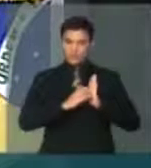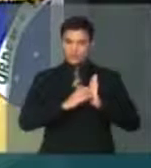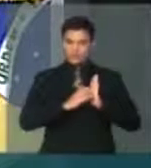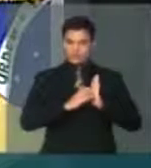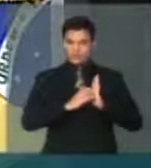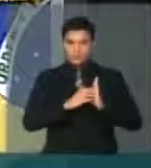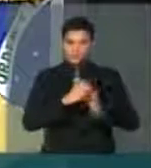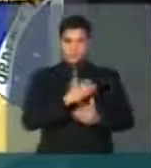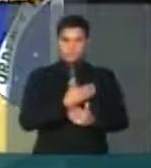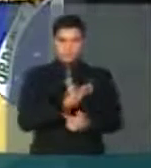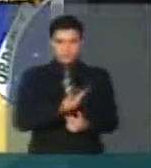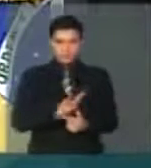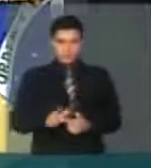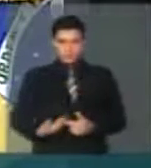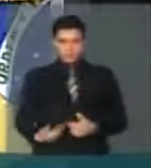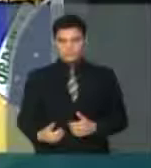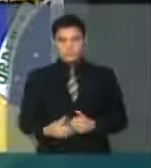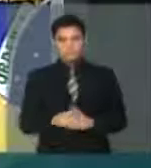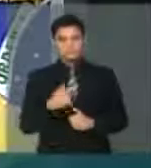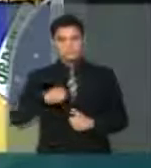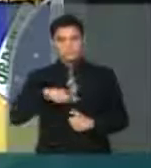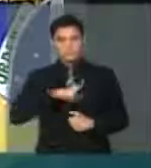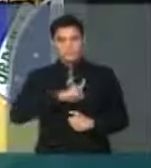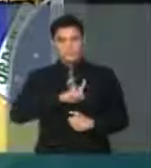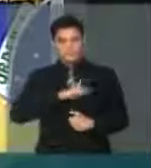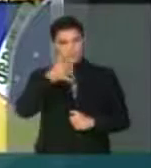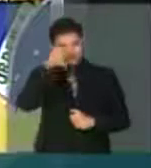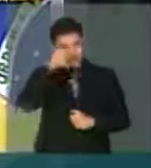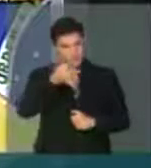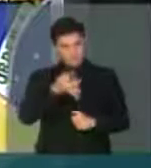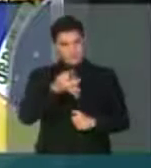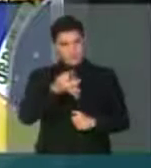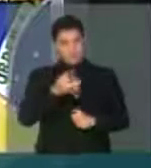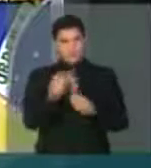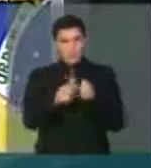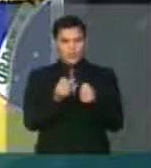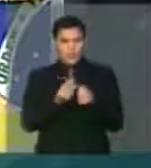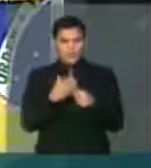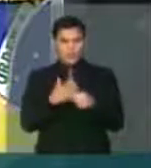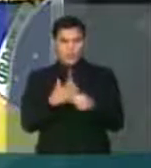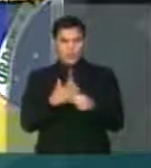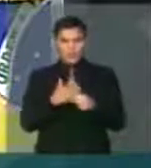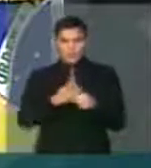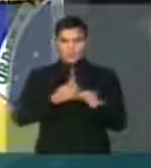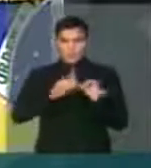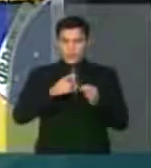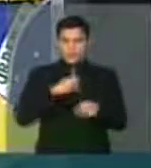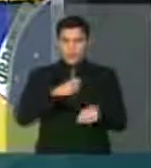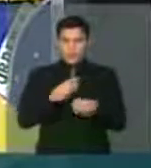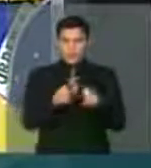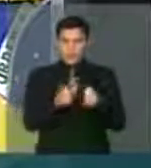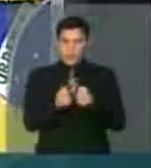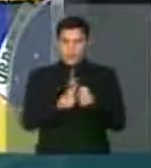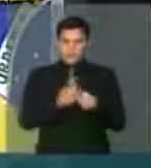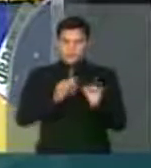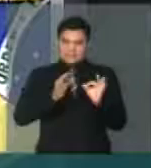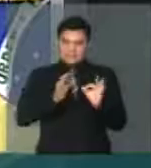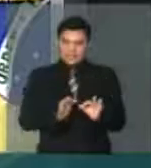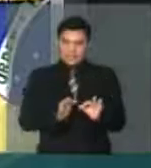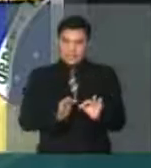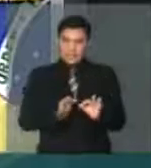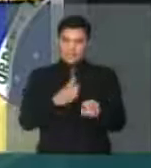entendemos que a única maneira, a maneira correta, a maneira constitucional, como prevê o